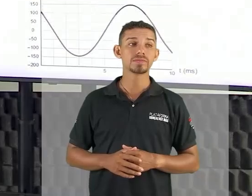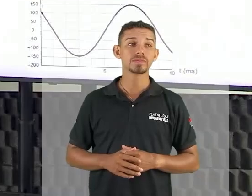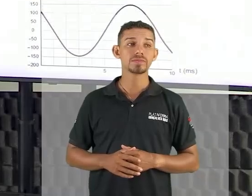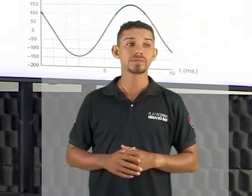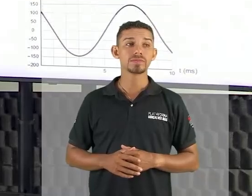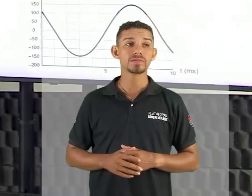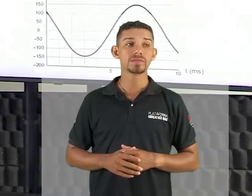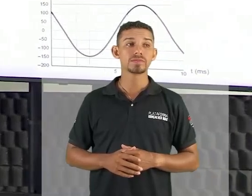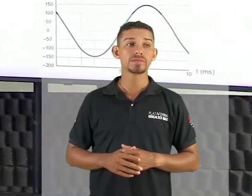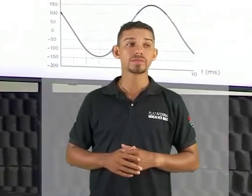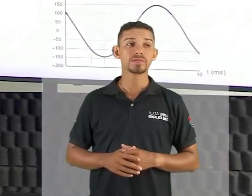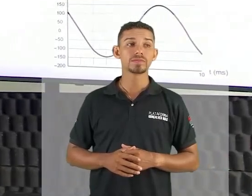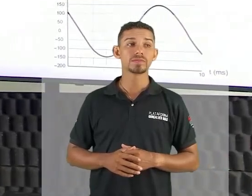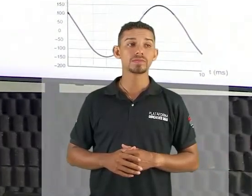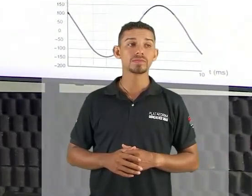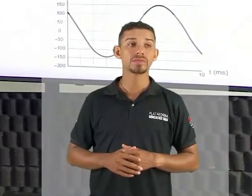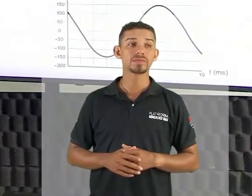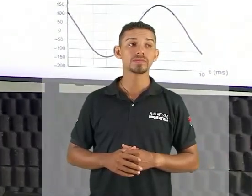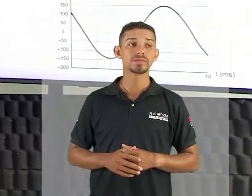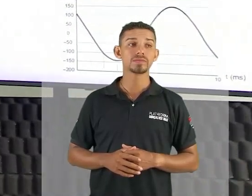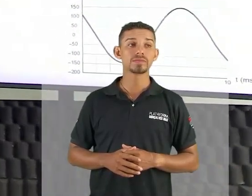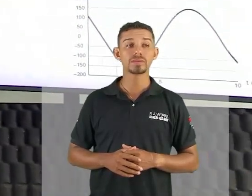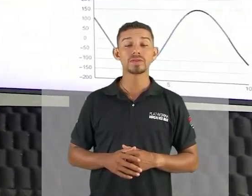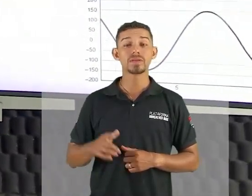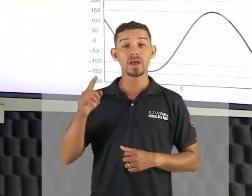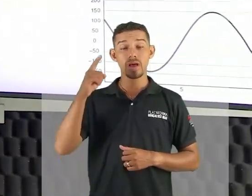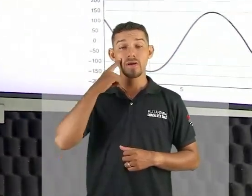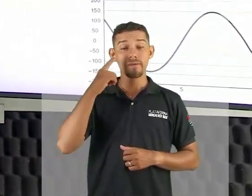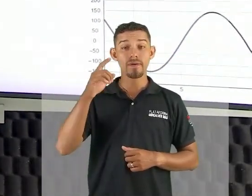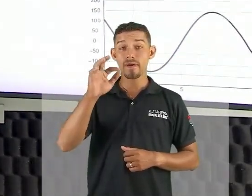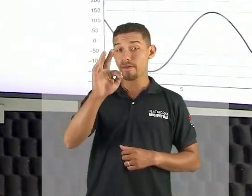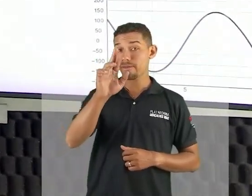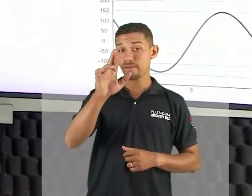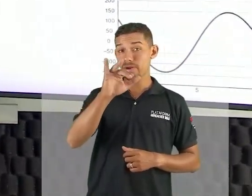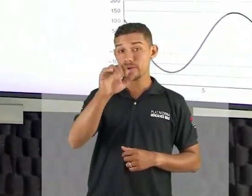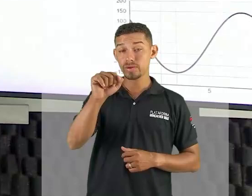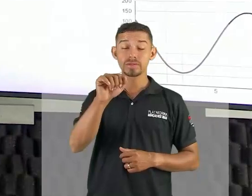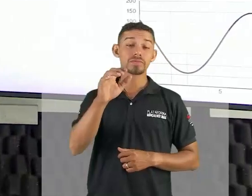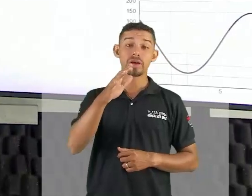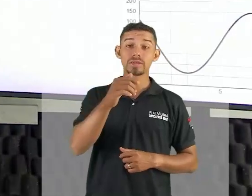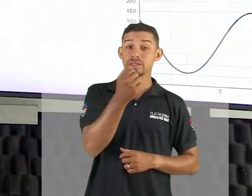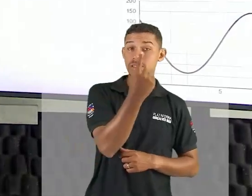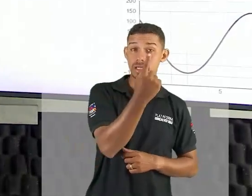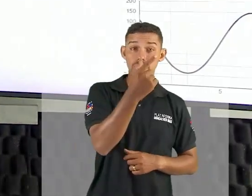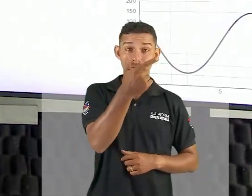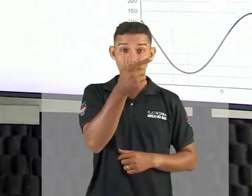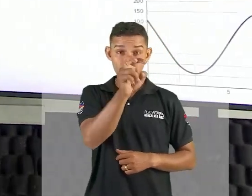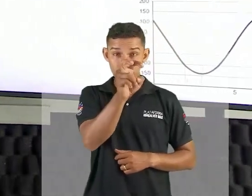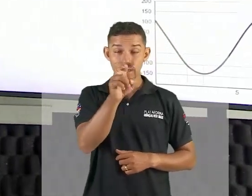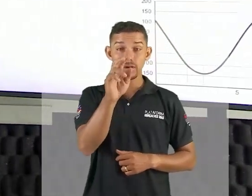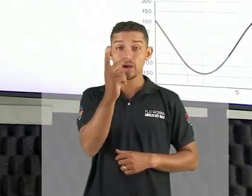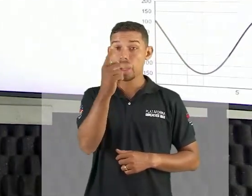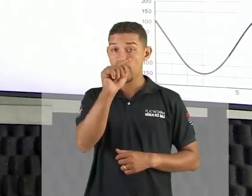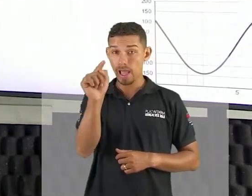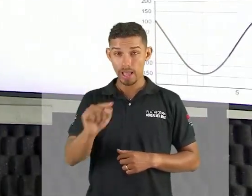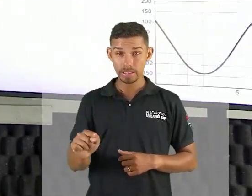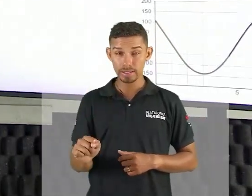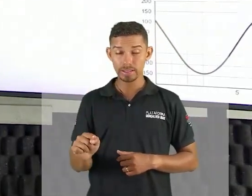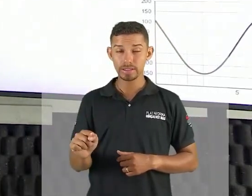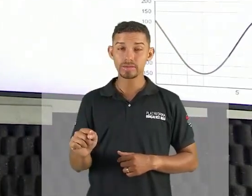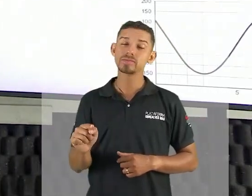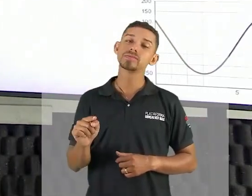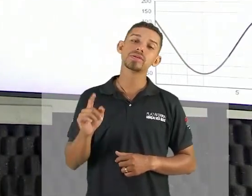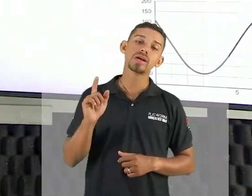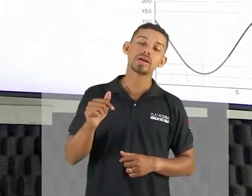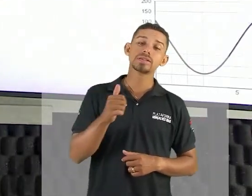esse sinal Ele tá vibrando com uma frequência de 125 hz quer dizer o quê